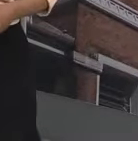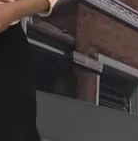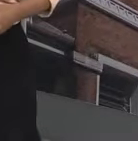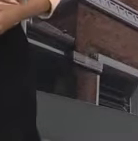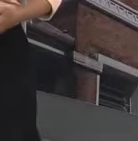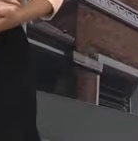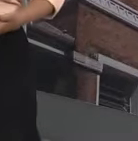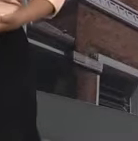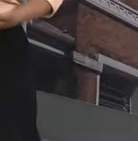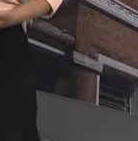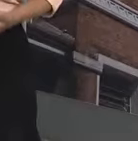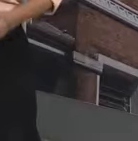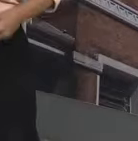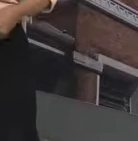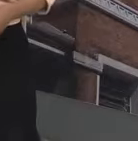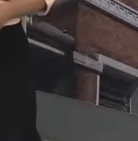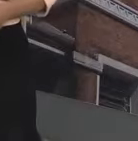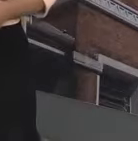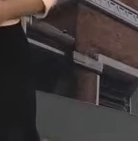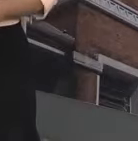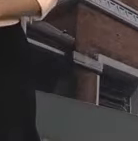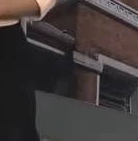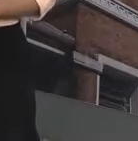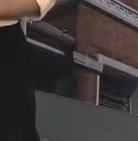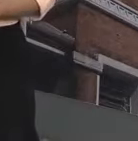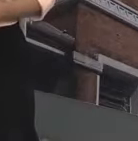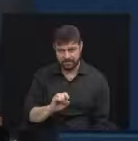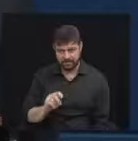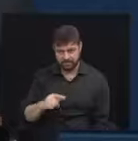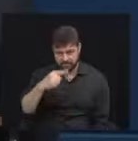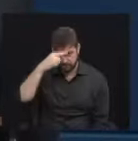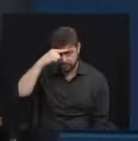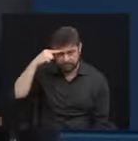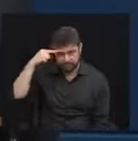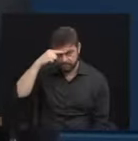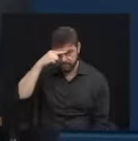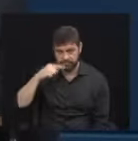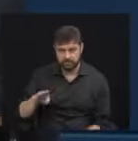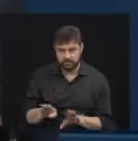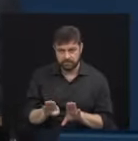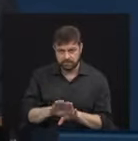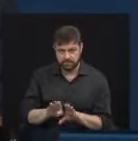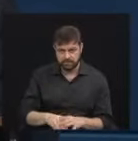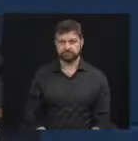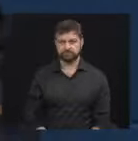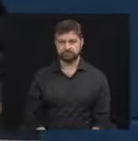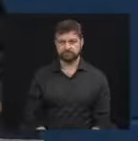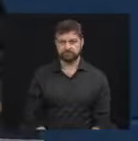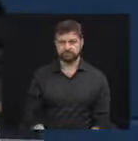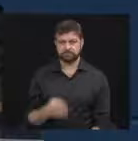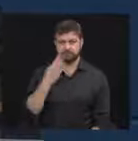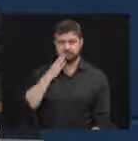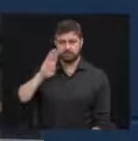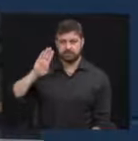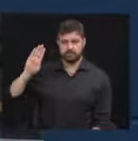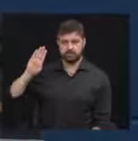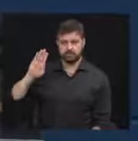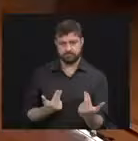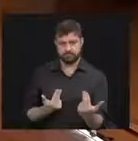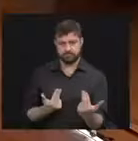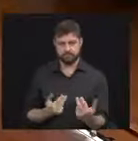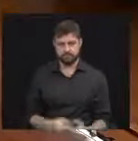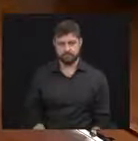primeiro mandato. 23 foram reeleitos. Entre os novos parlamentares estão Ailton da Farmácia, do PSD, Fernando Mendes, do